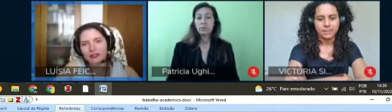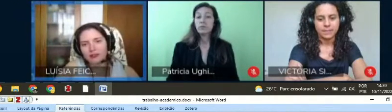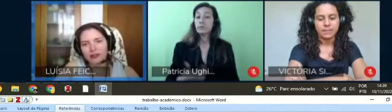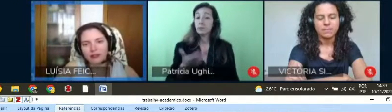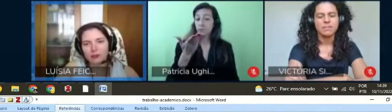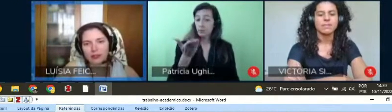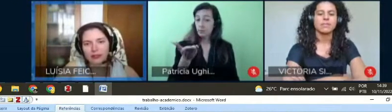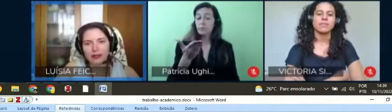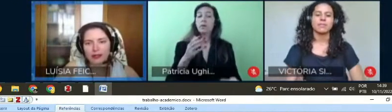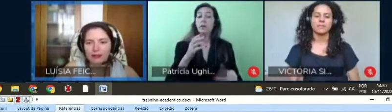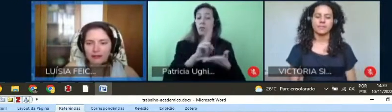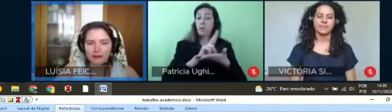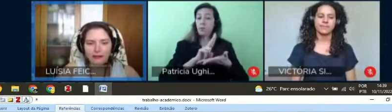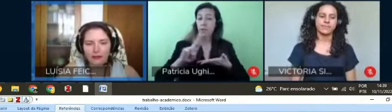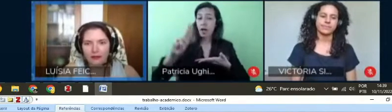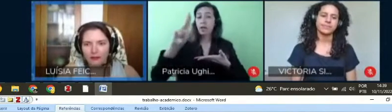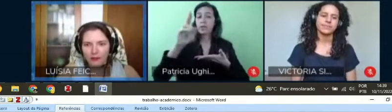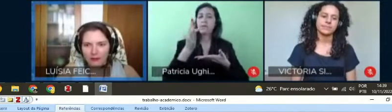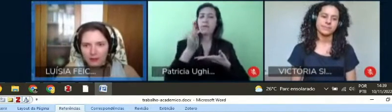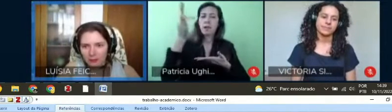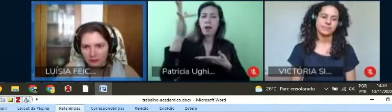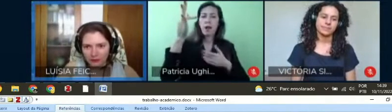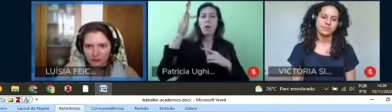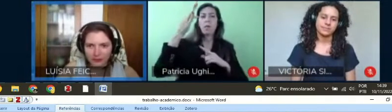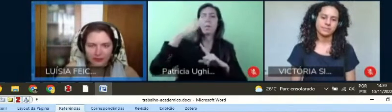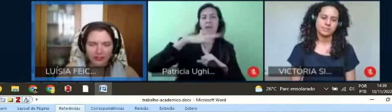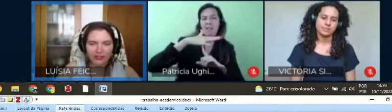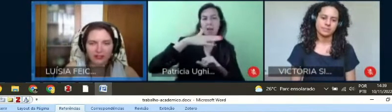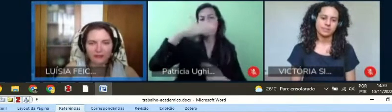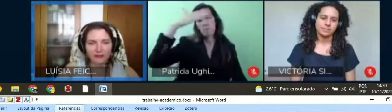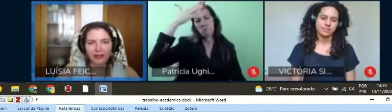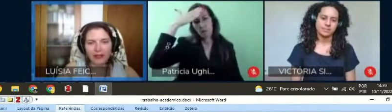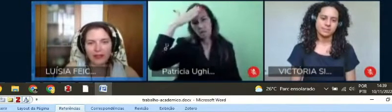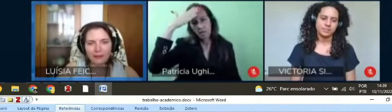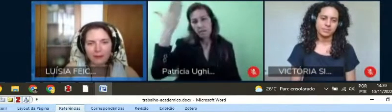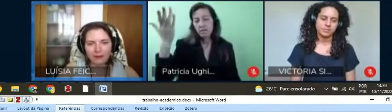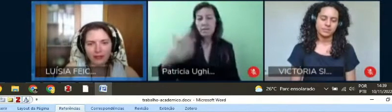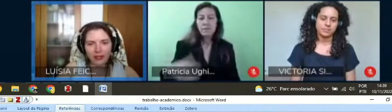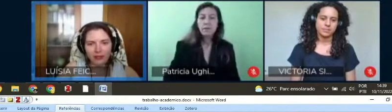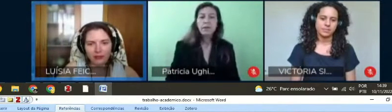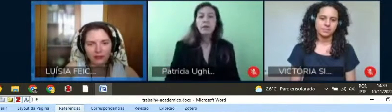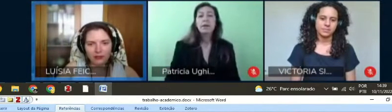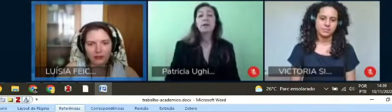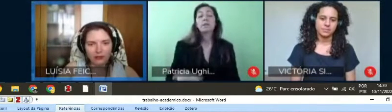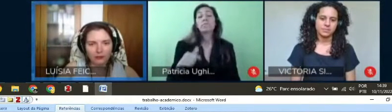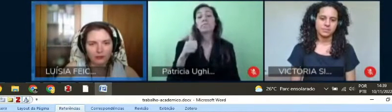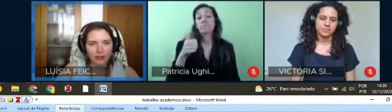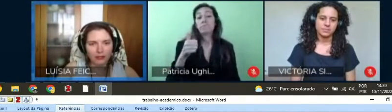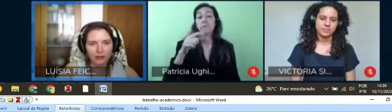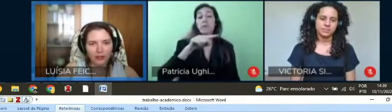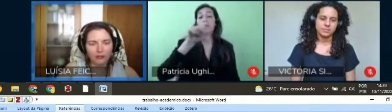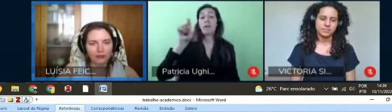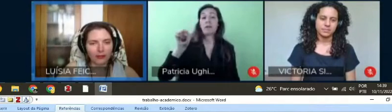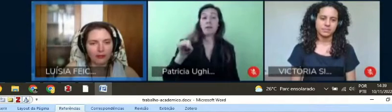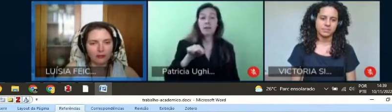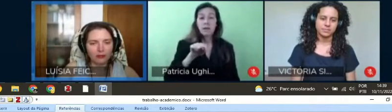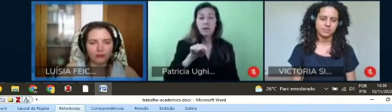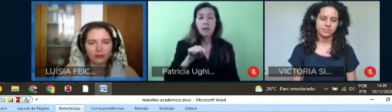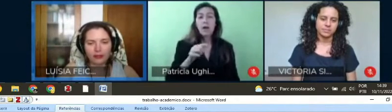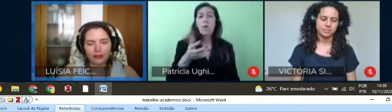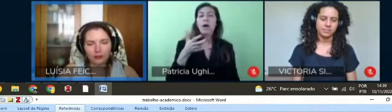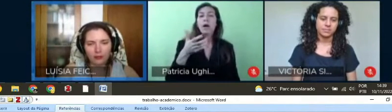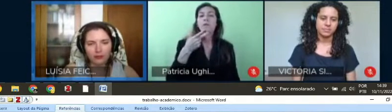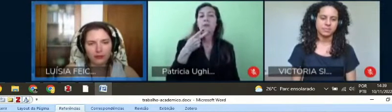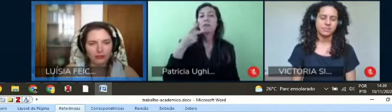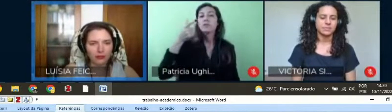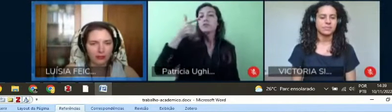Então, a Universidade Federal do Paraná, vestíbulo, daí lá para frente eu venho e quero falar de